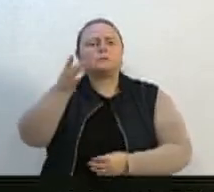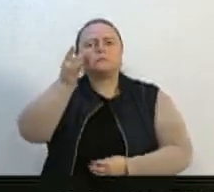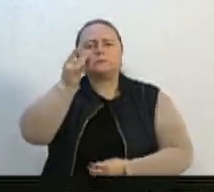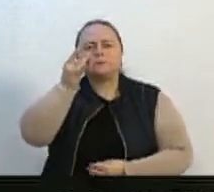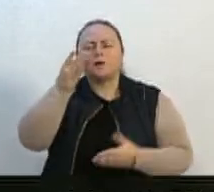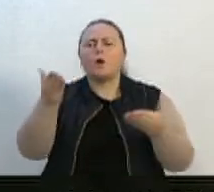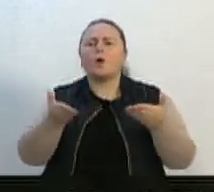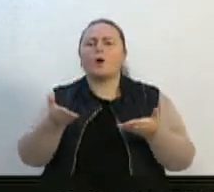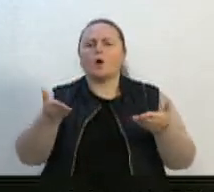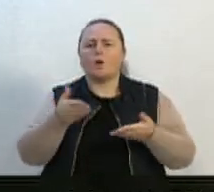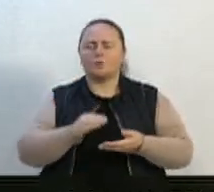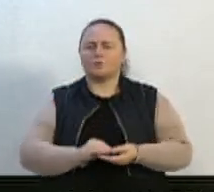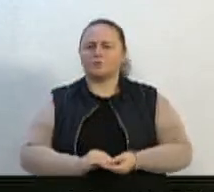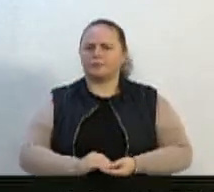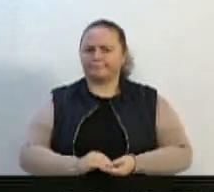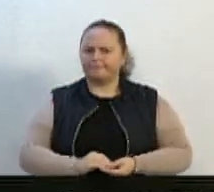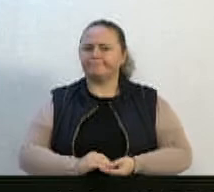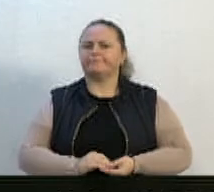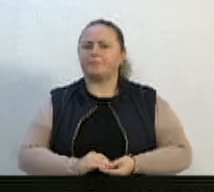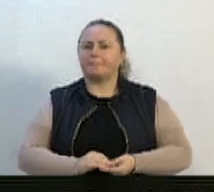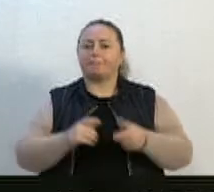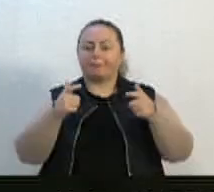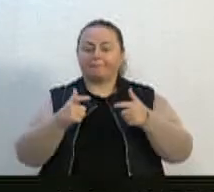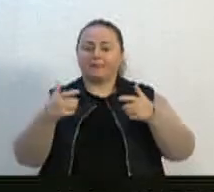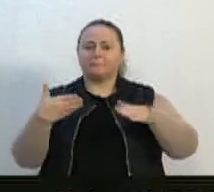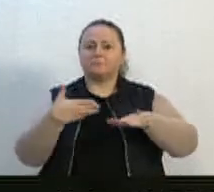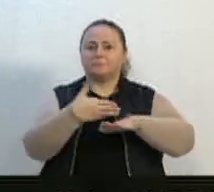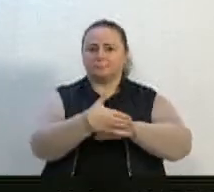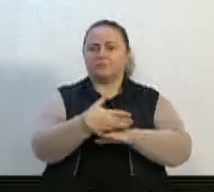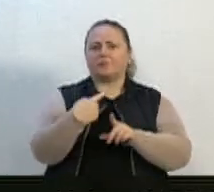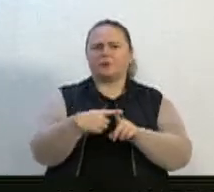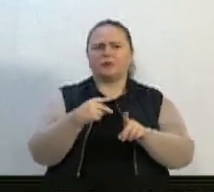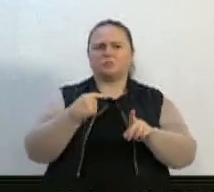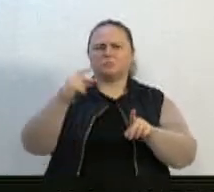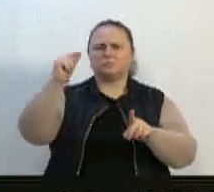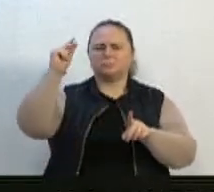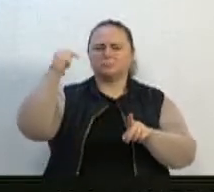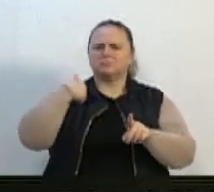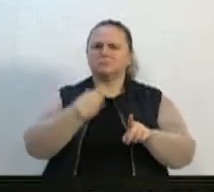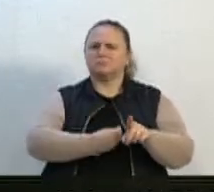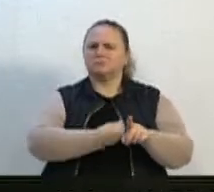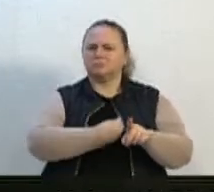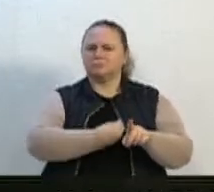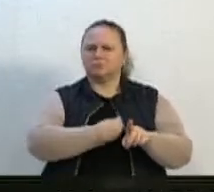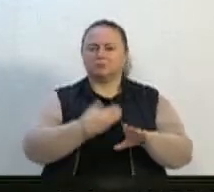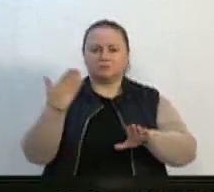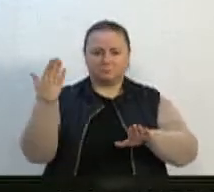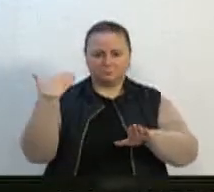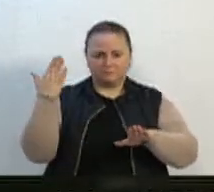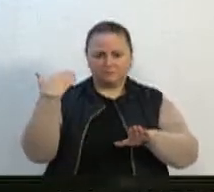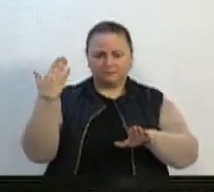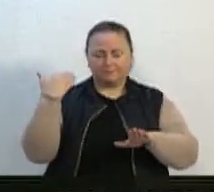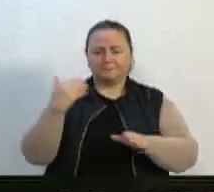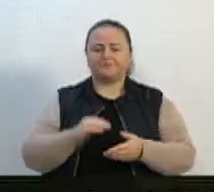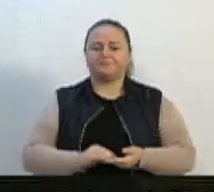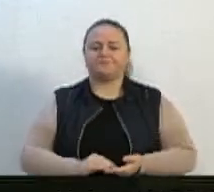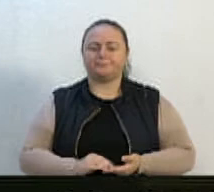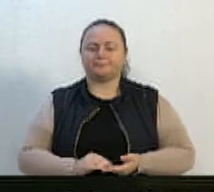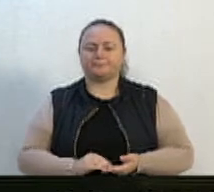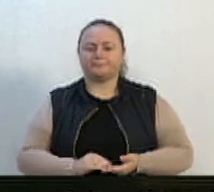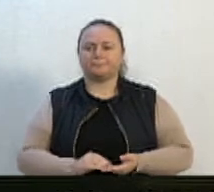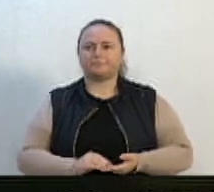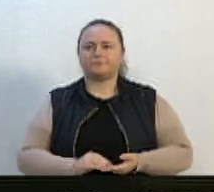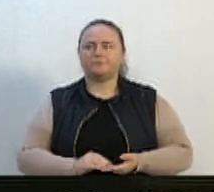A gente tem que voltar naquele local que eu estive muito tempo atrás, e naquela época que estive lá, estava um